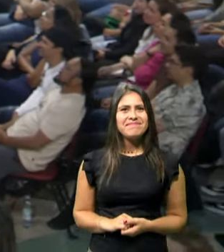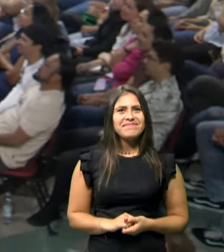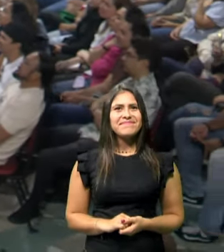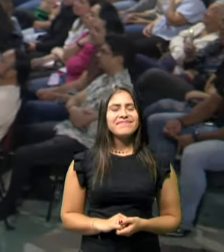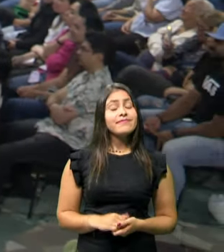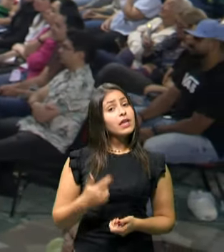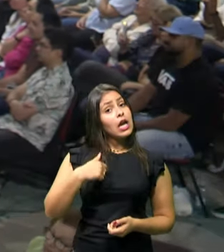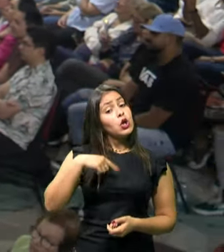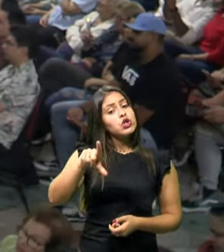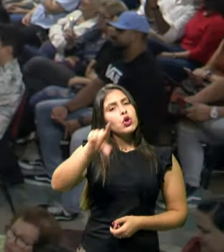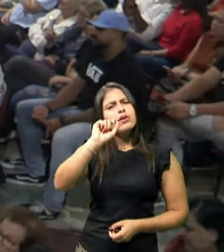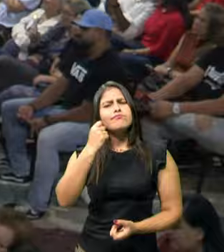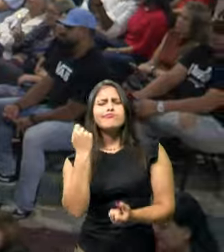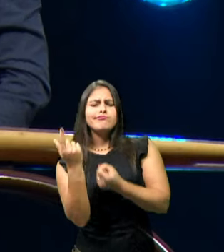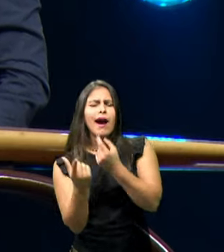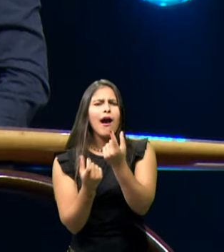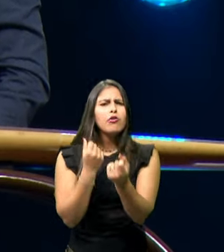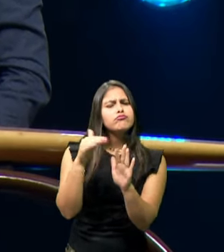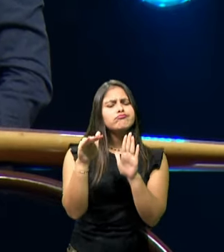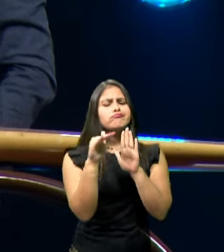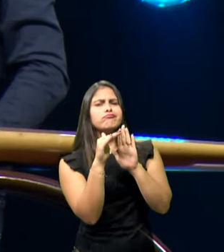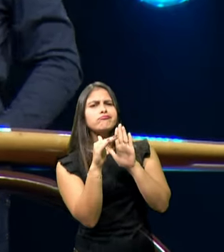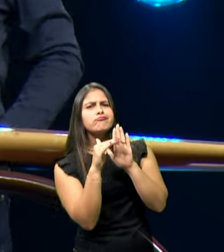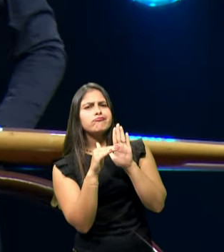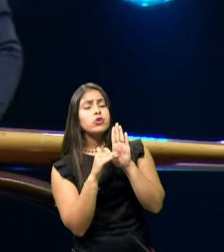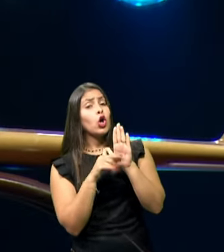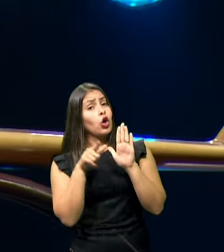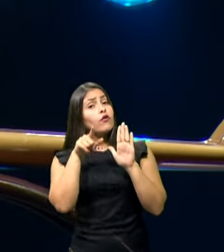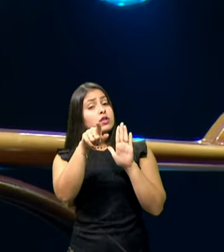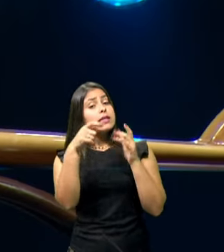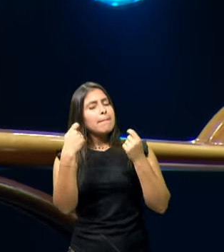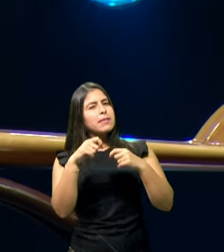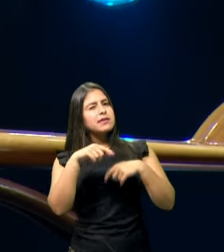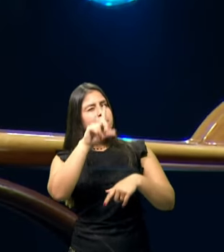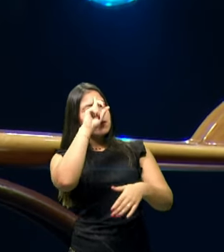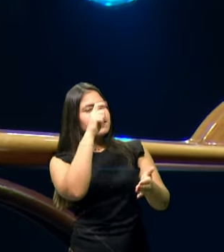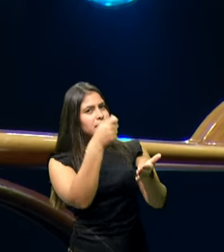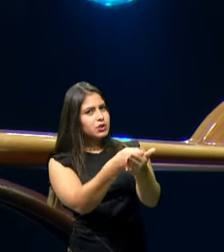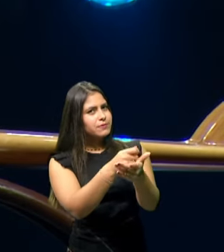Então eu escolhi algumas coisas que você deve decidir.